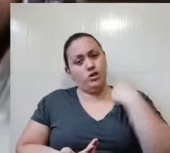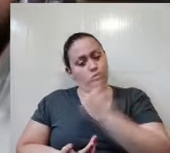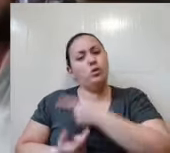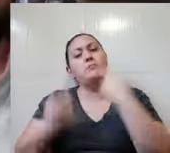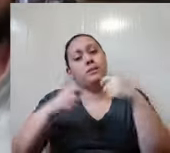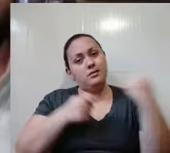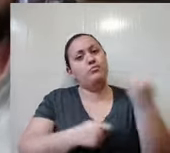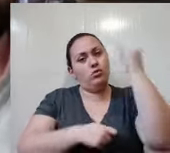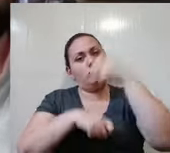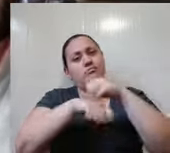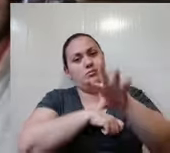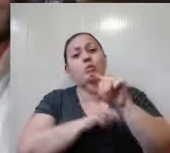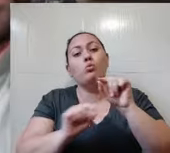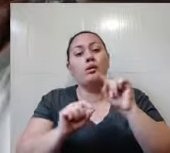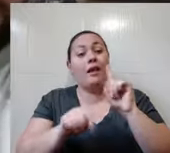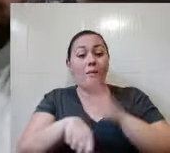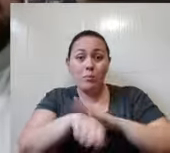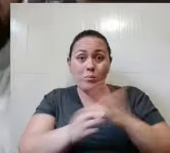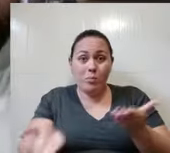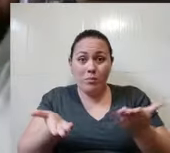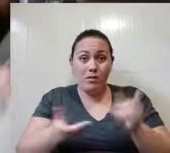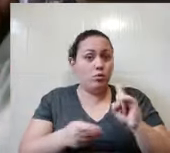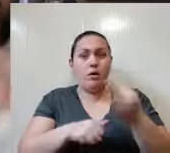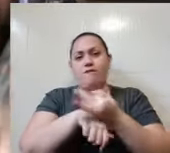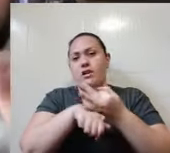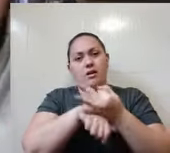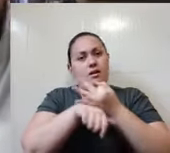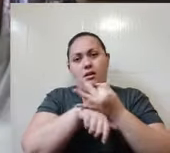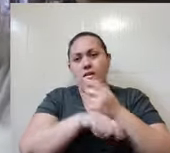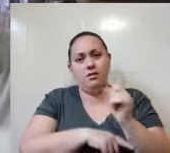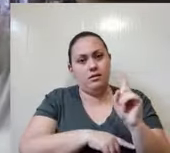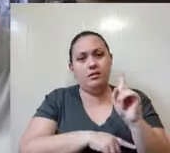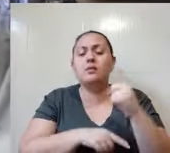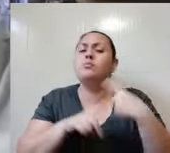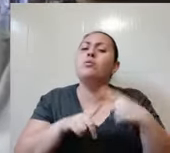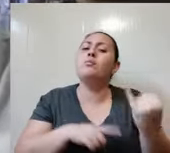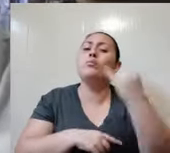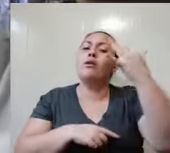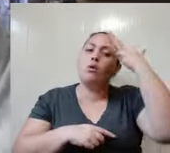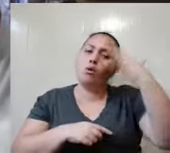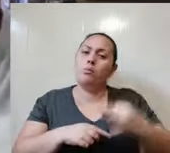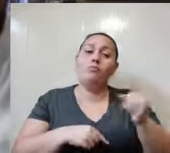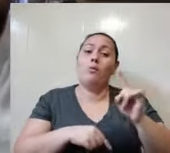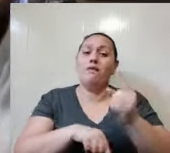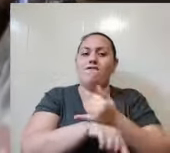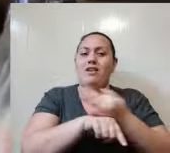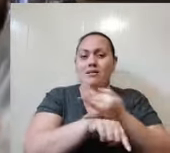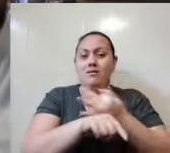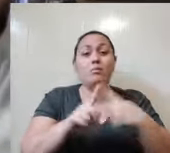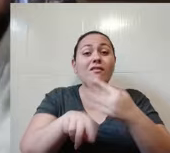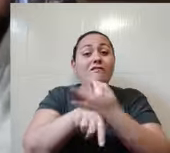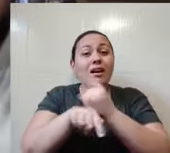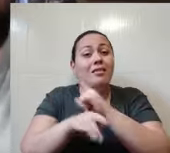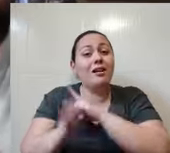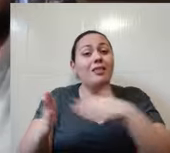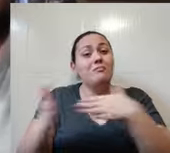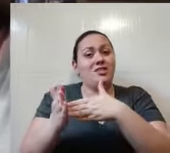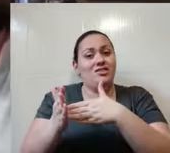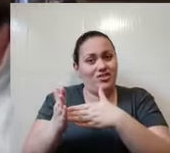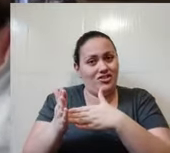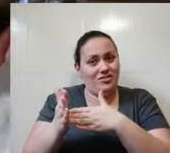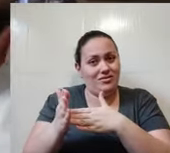também é importante dizer, a gente não está de férias, né? E por que isso é importante quando a gente não está de férias? Porque as férias têm um limite. A gente